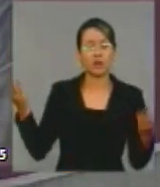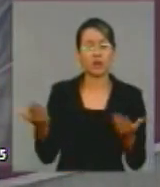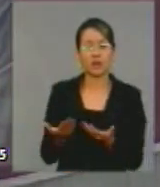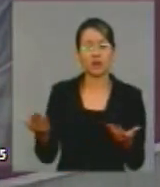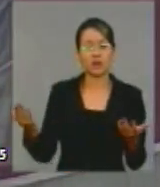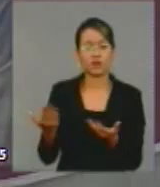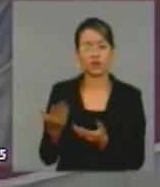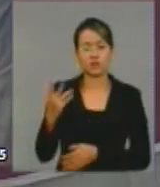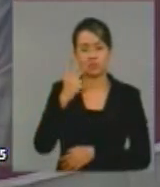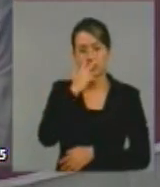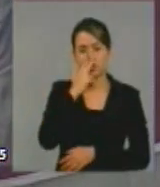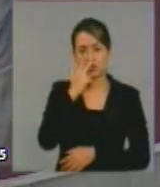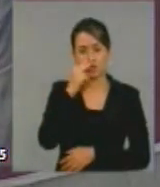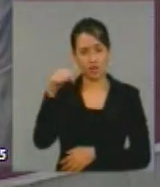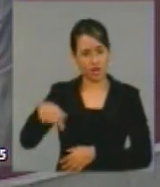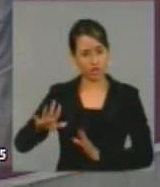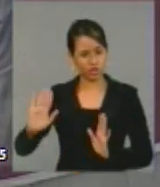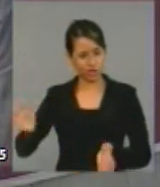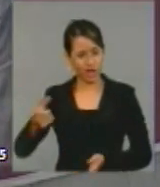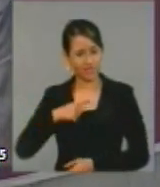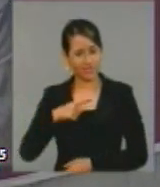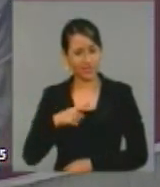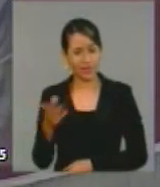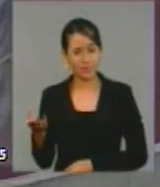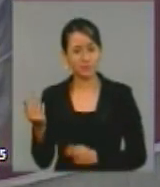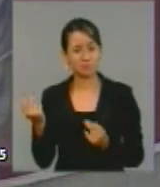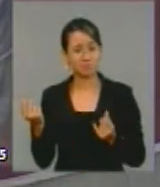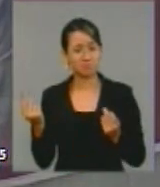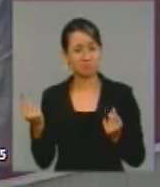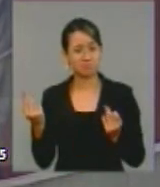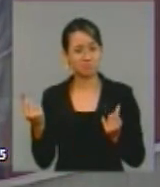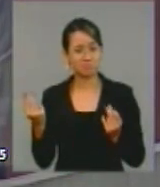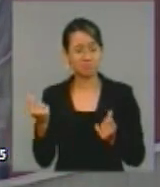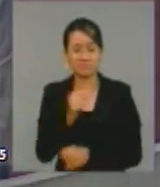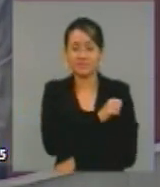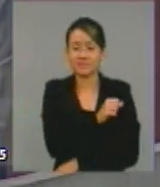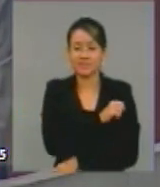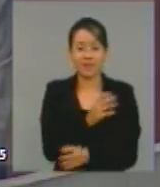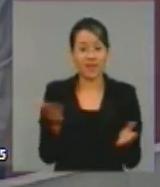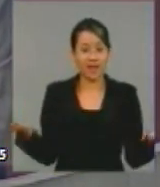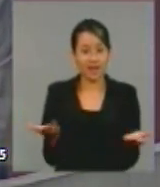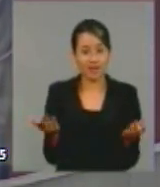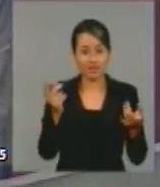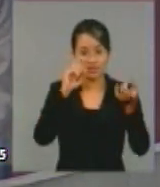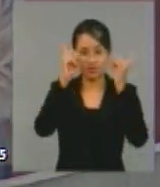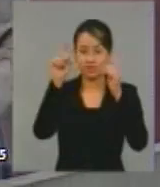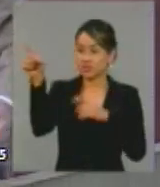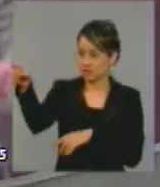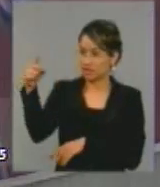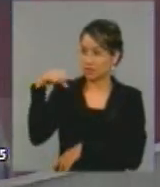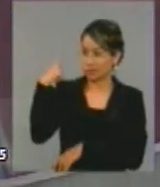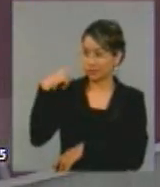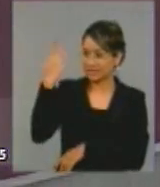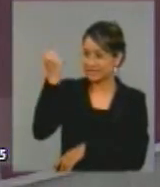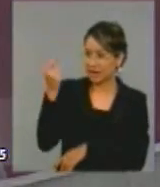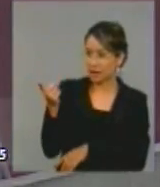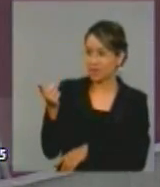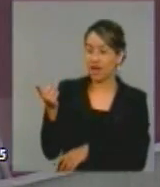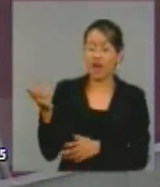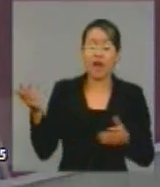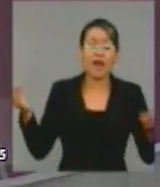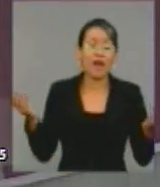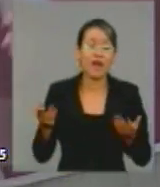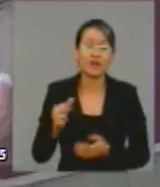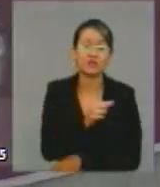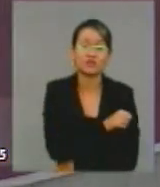hídrica que nós aqui já temos uma legislação hídrica há muito tempo. O deputado Bruno meu colega advogado, sabe disso. Agora que o Rio de Janeiro está